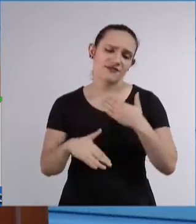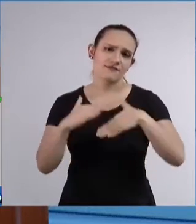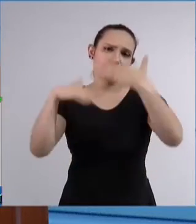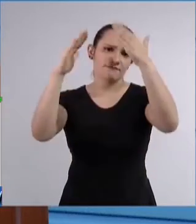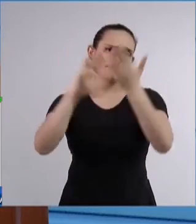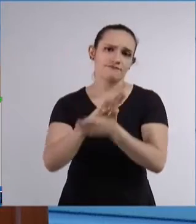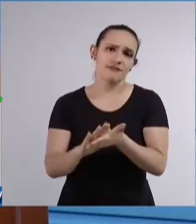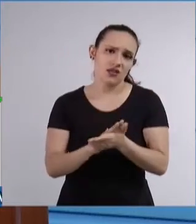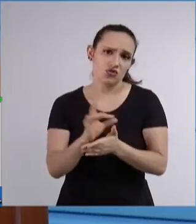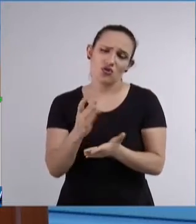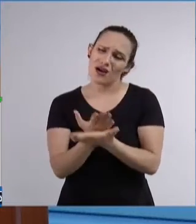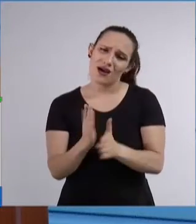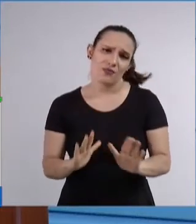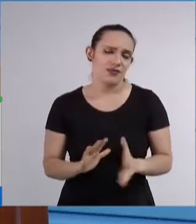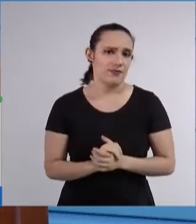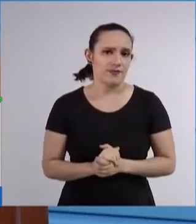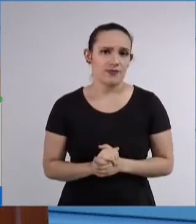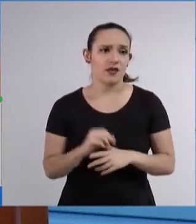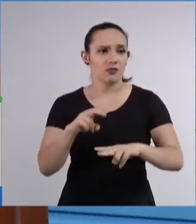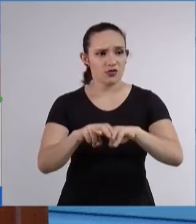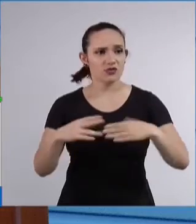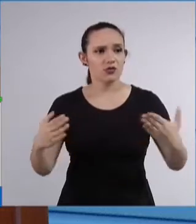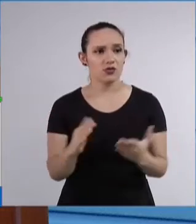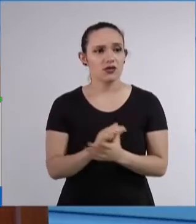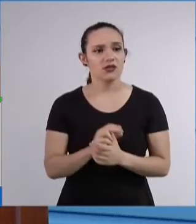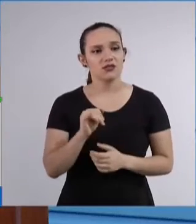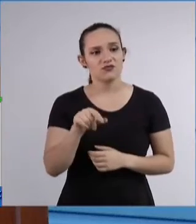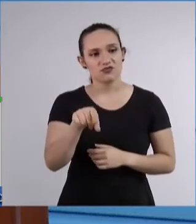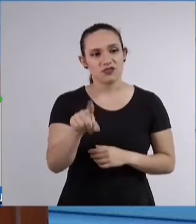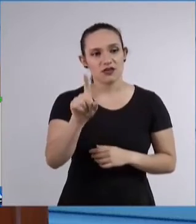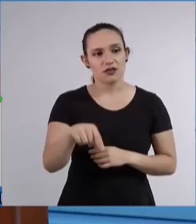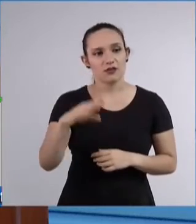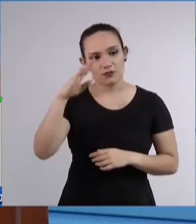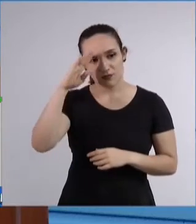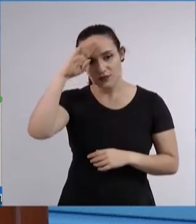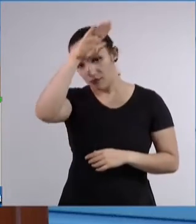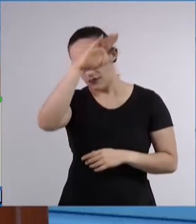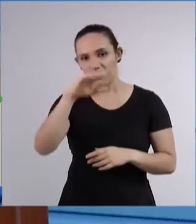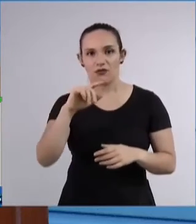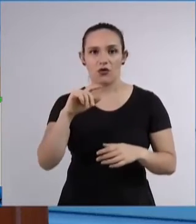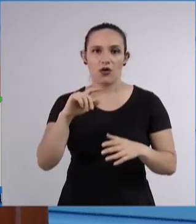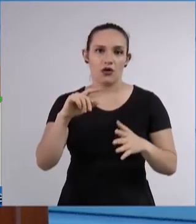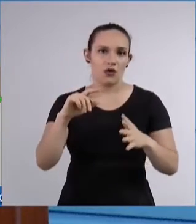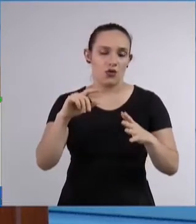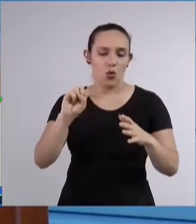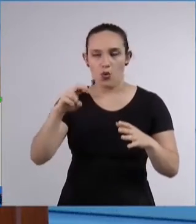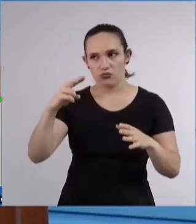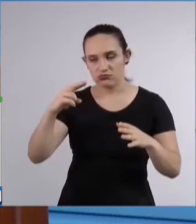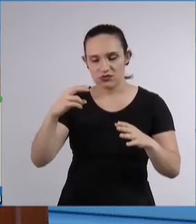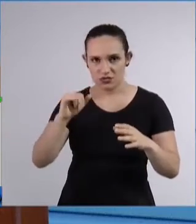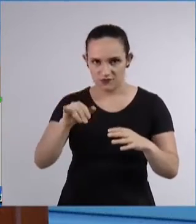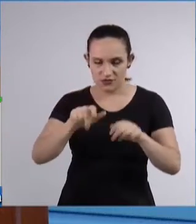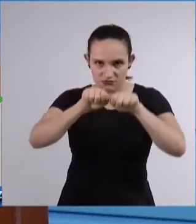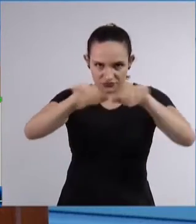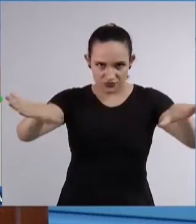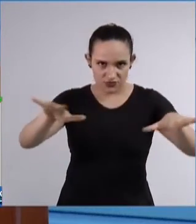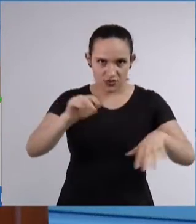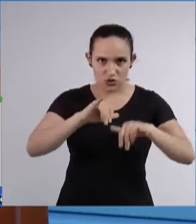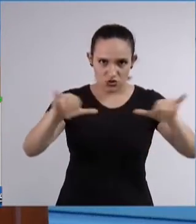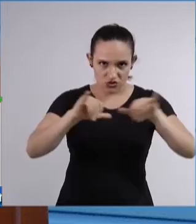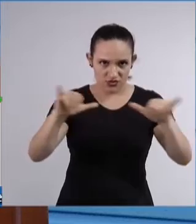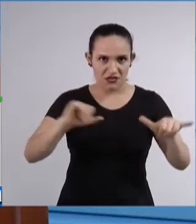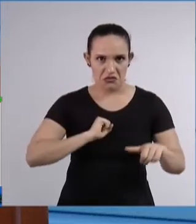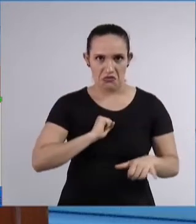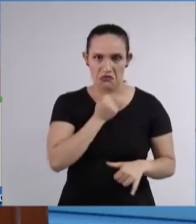ódio destrói. Então, nesse sentido, você que está compartilhando dentro das redes sociais a questão